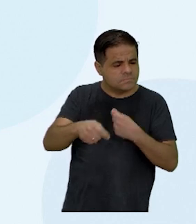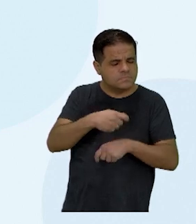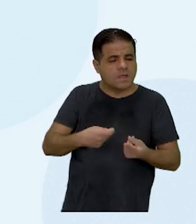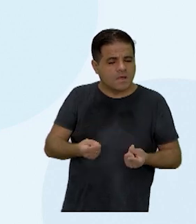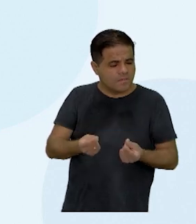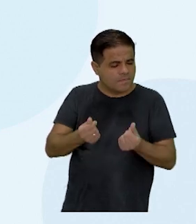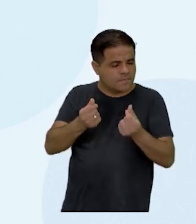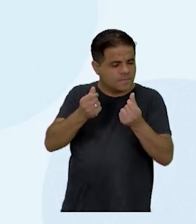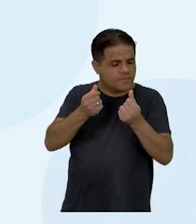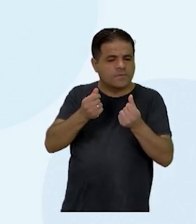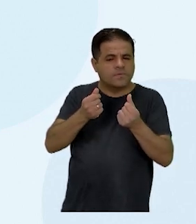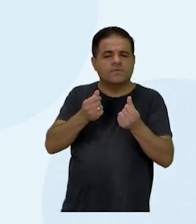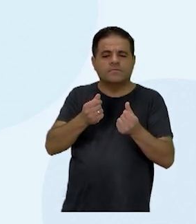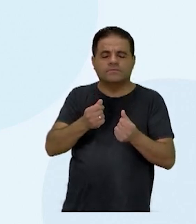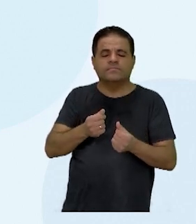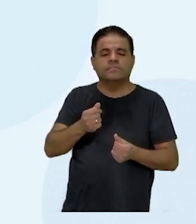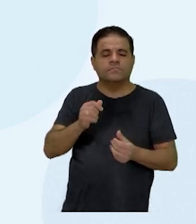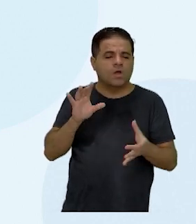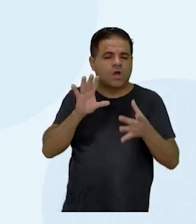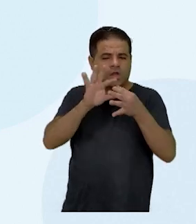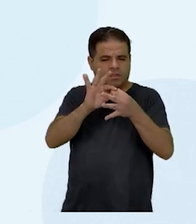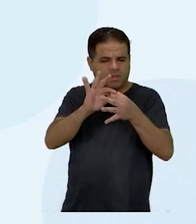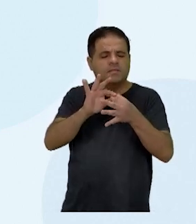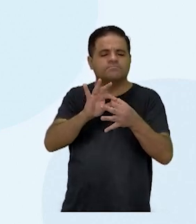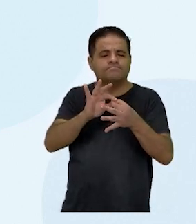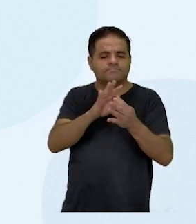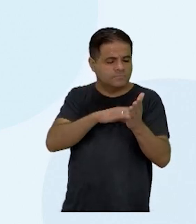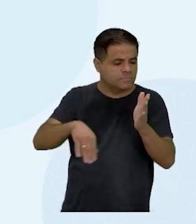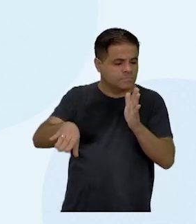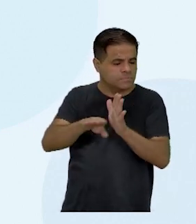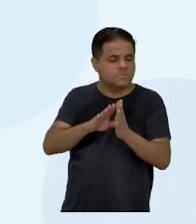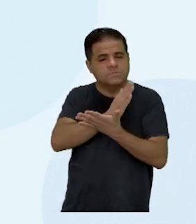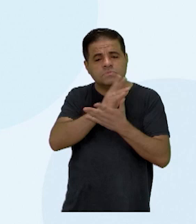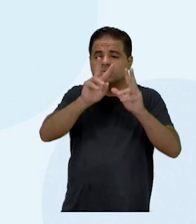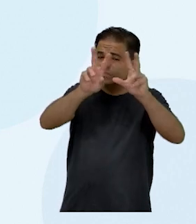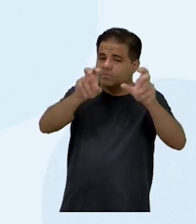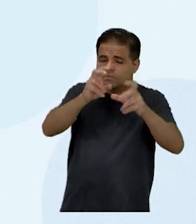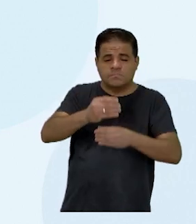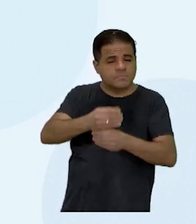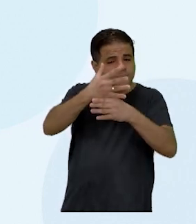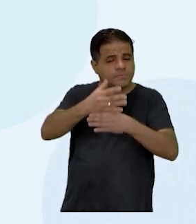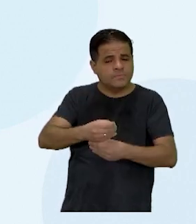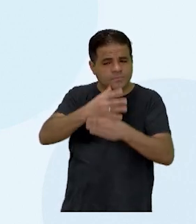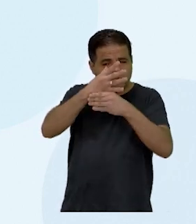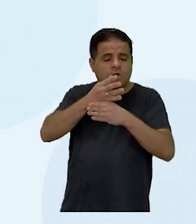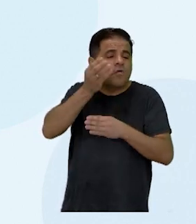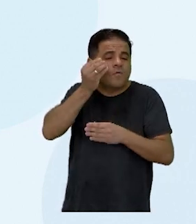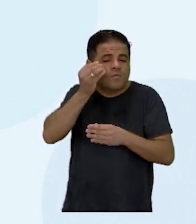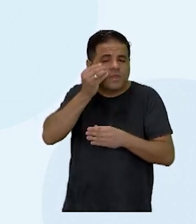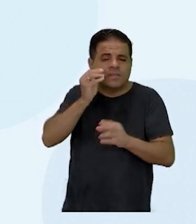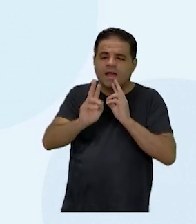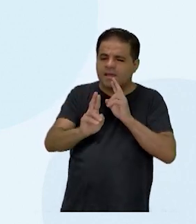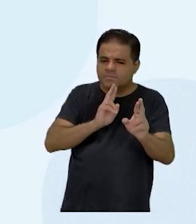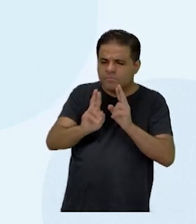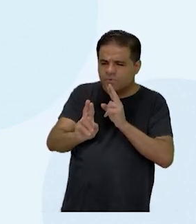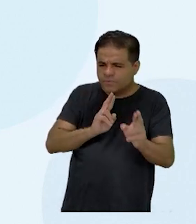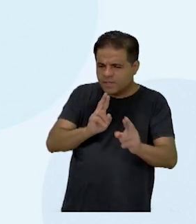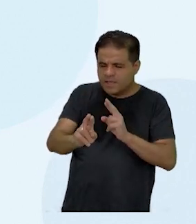juntando as produções dos 4 componentes. Então, a carta, o podcast, o